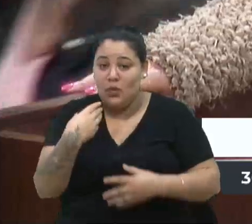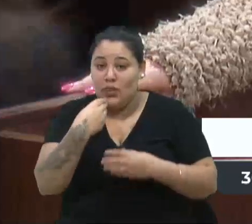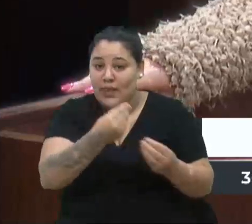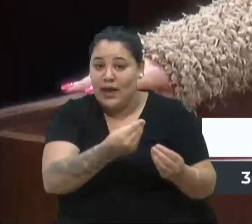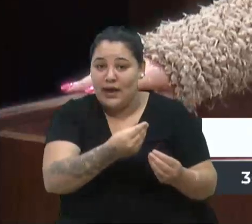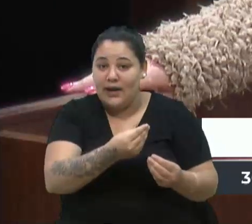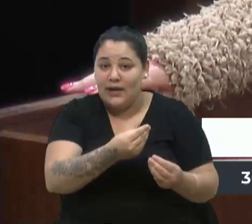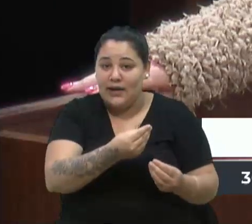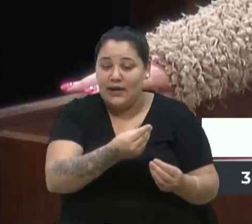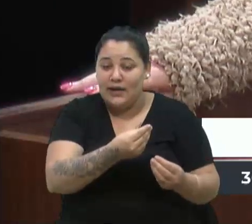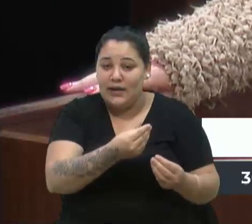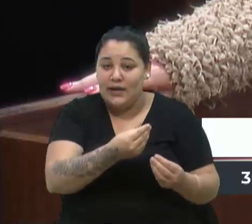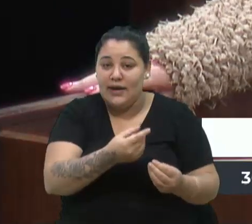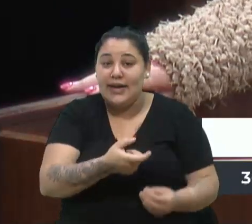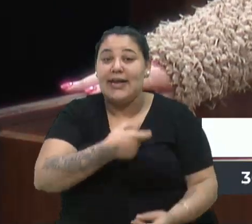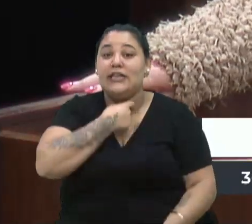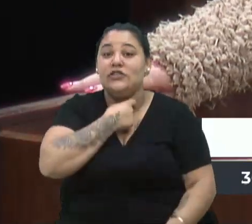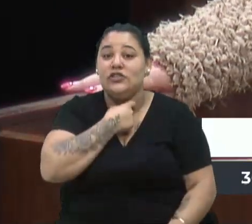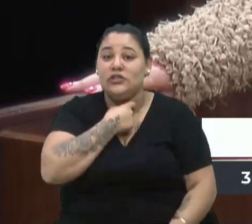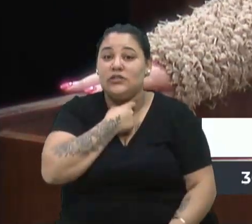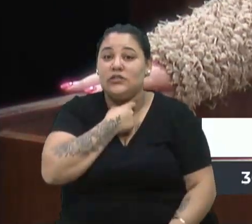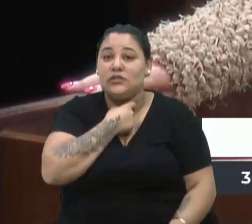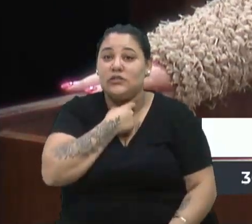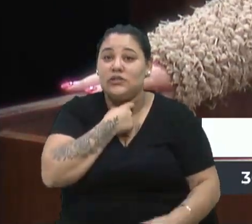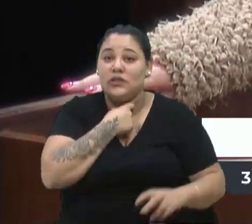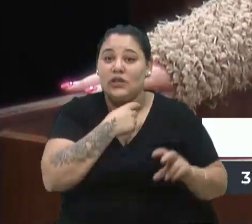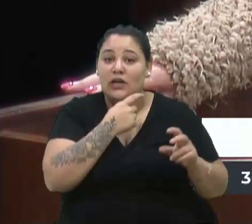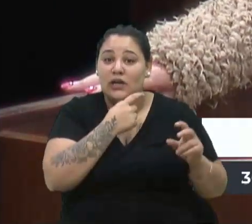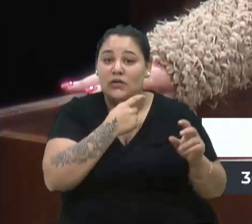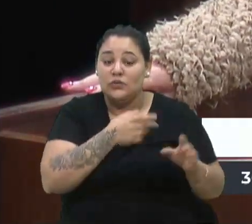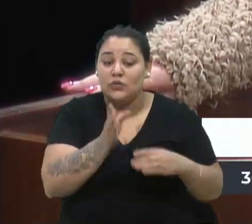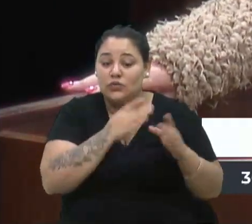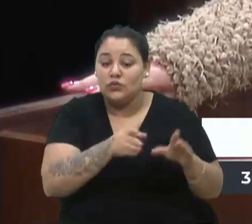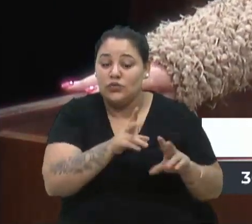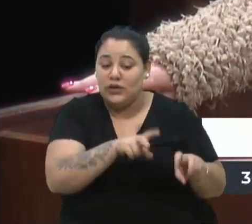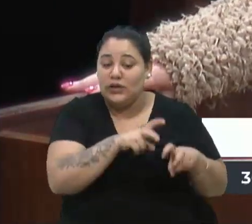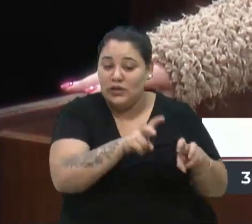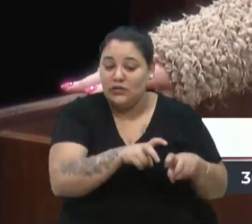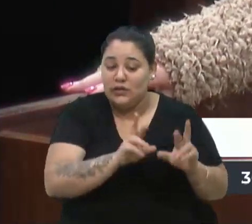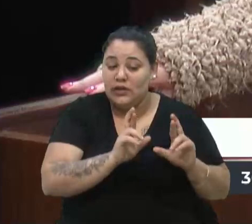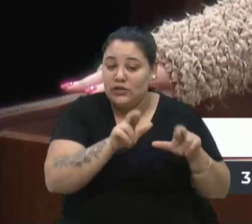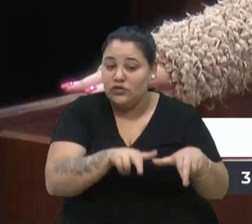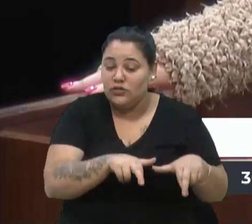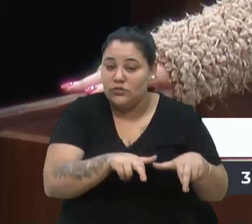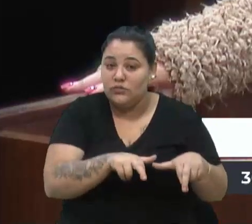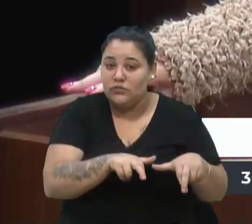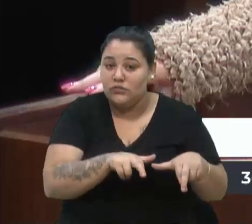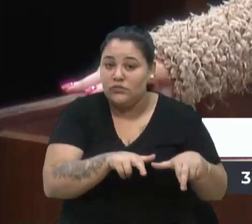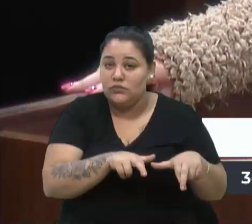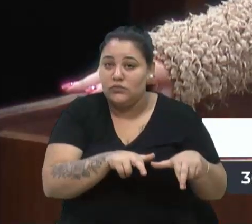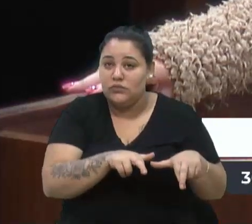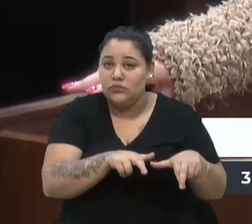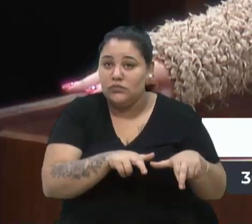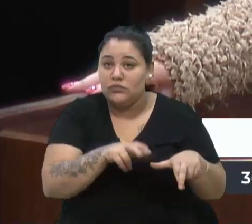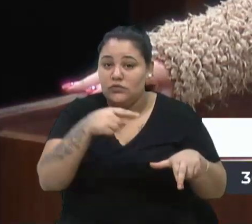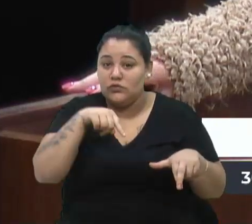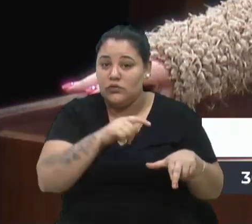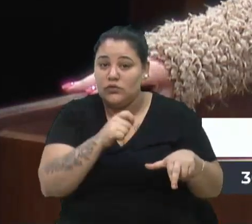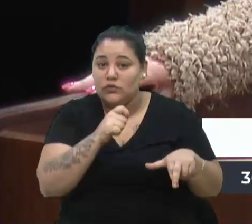aos nossos pequenos produtores da região de que isso que está sendo falado aqui é uma